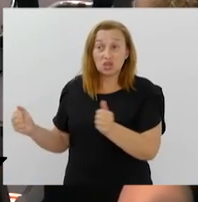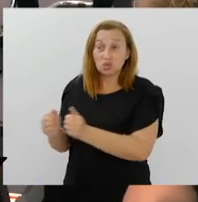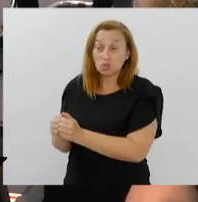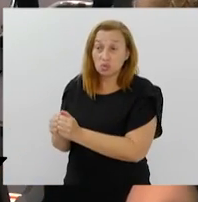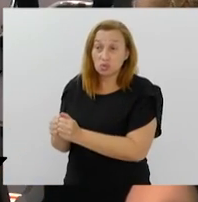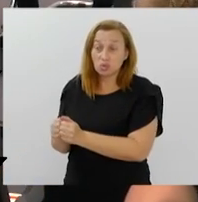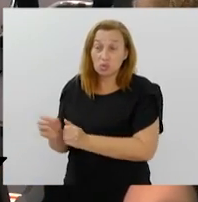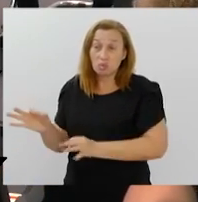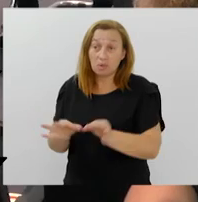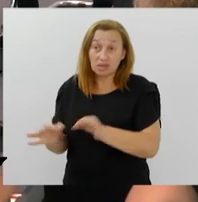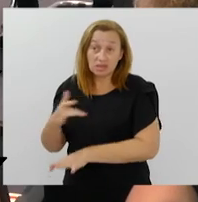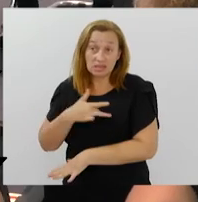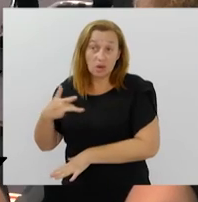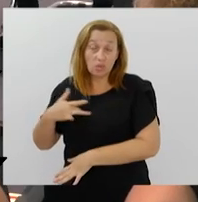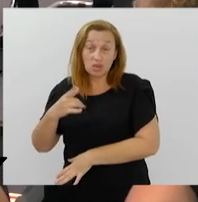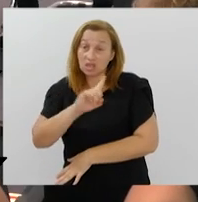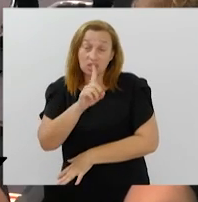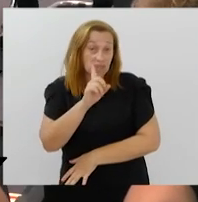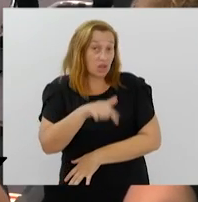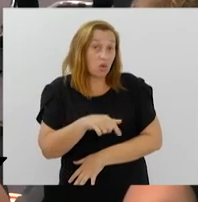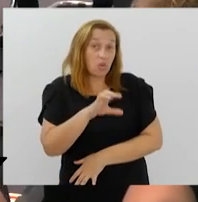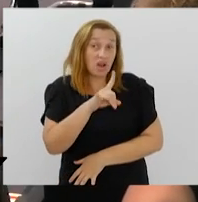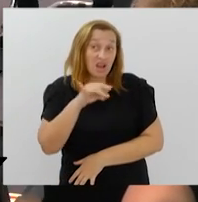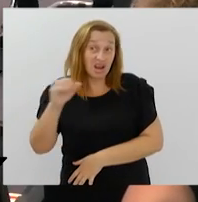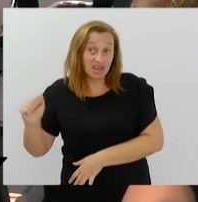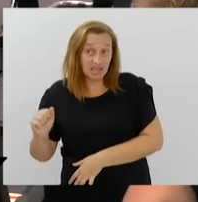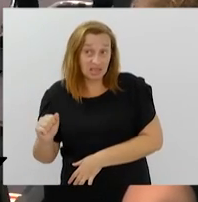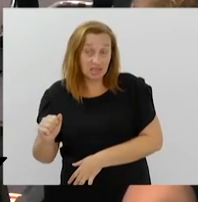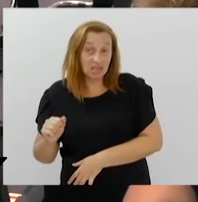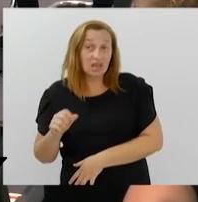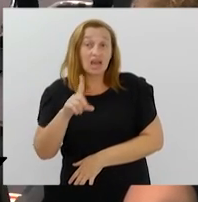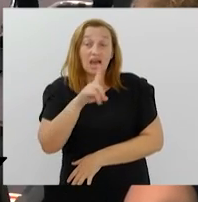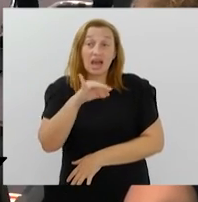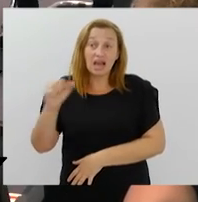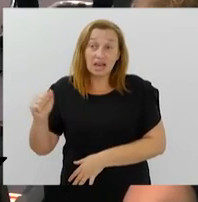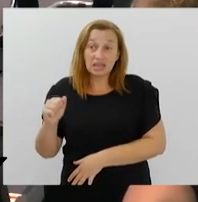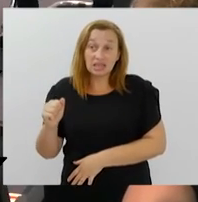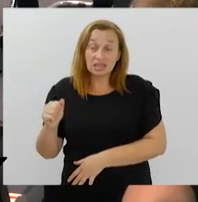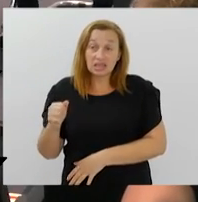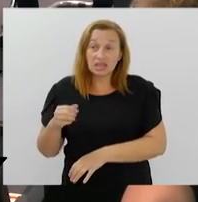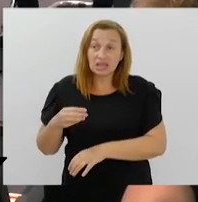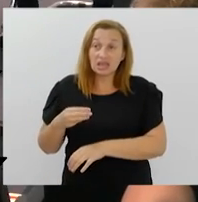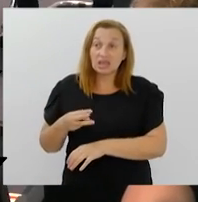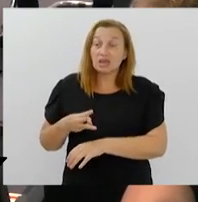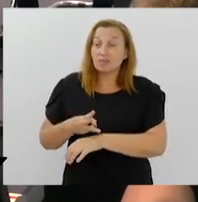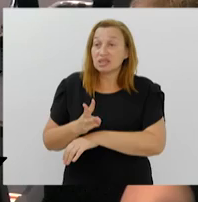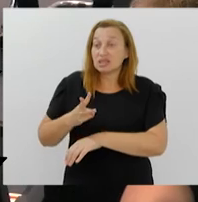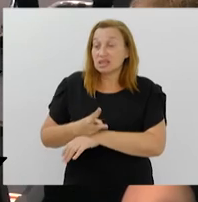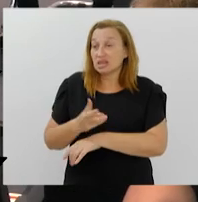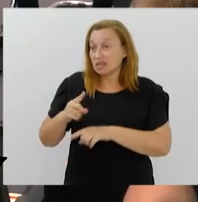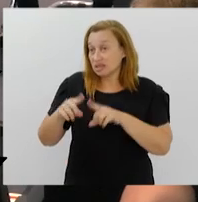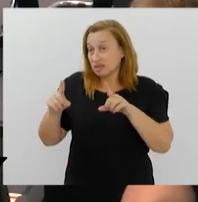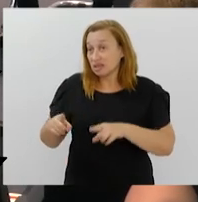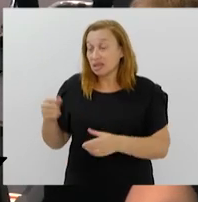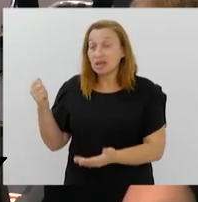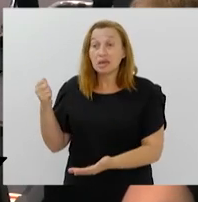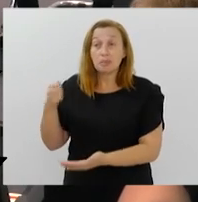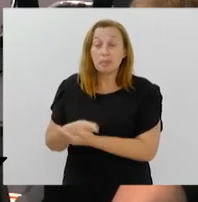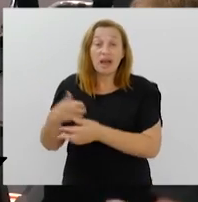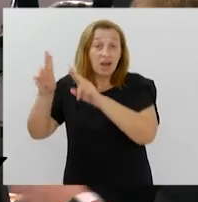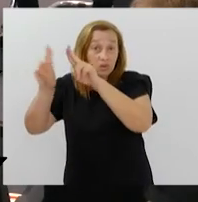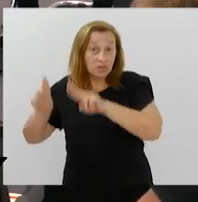clínica Clínica é uma prestadora de serviço remunerada pela